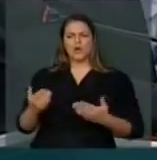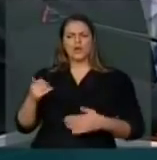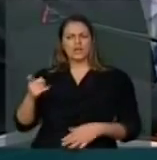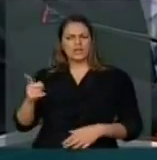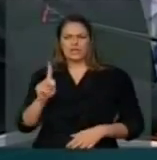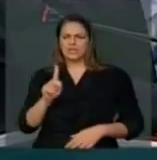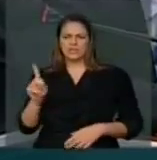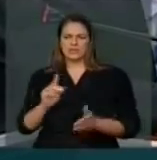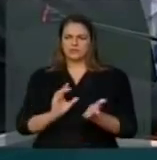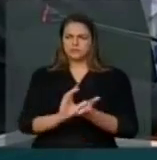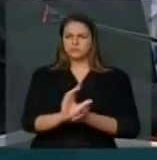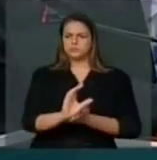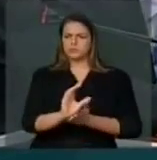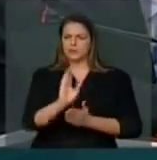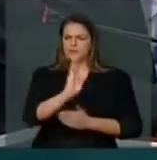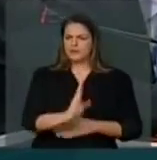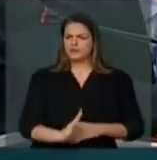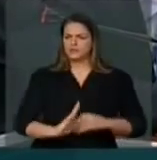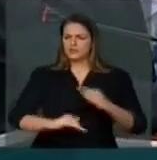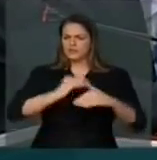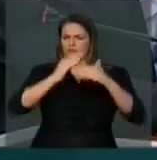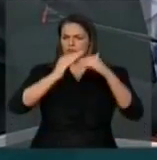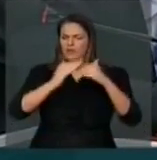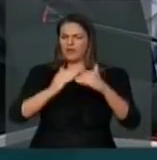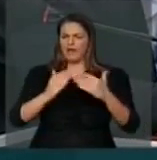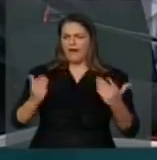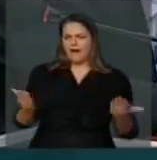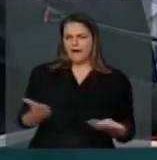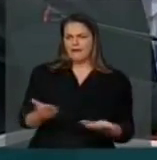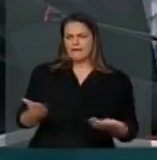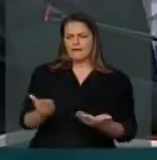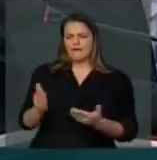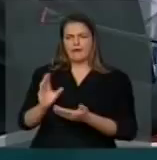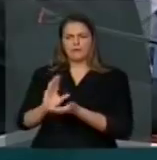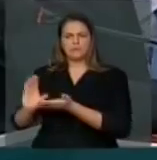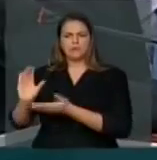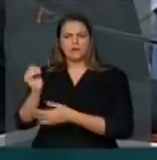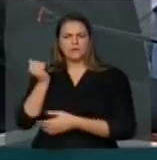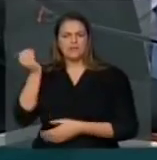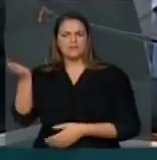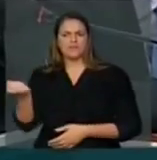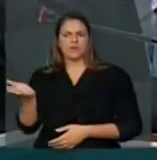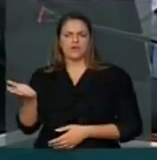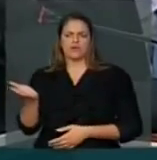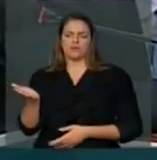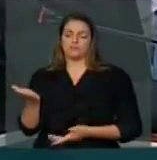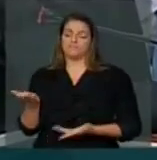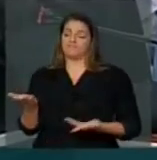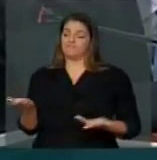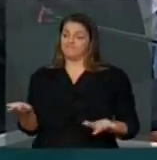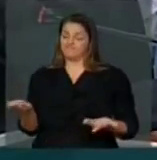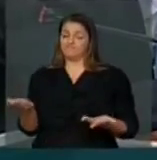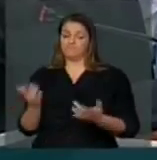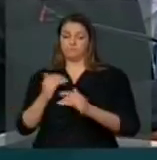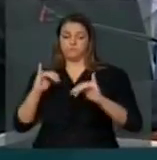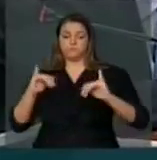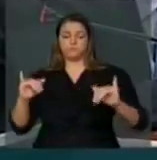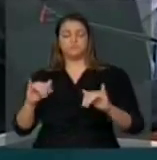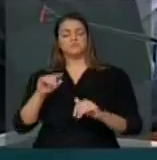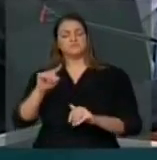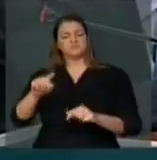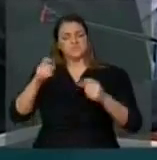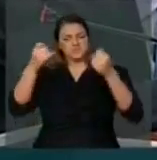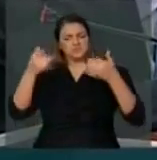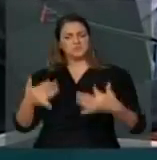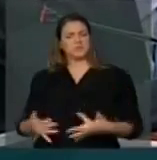nacional e está passando a financiar países internacionais de vinculação ideológica. Portanto, foi muito bem